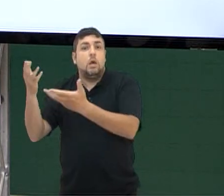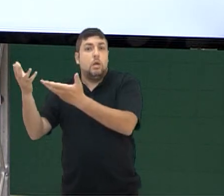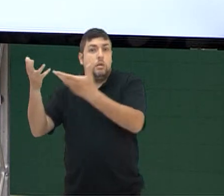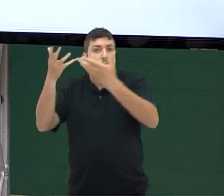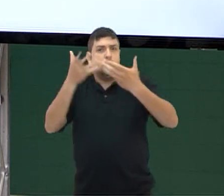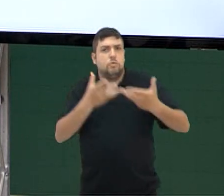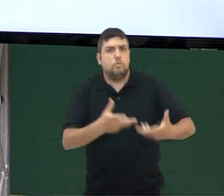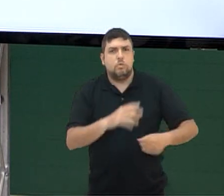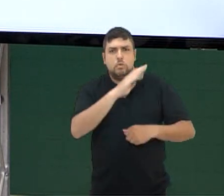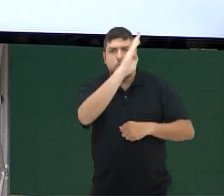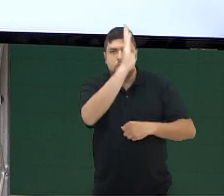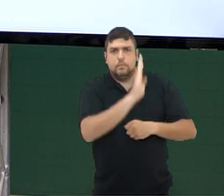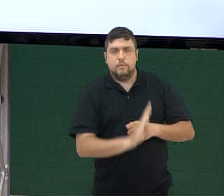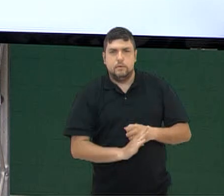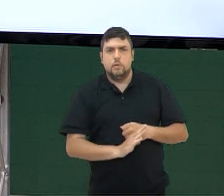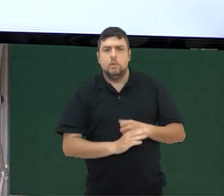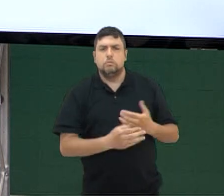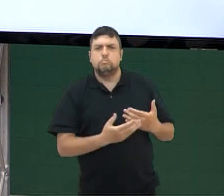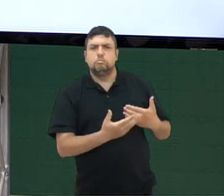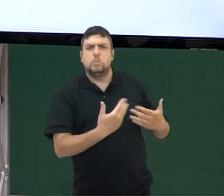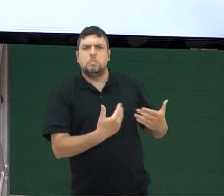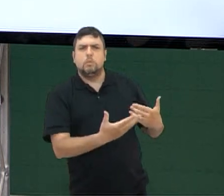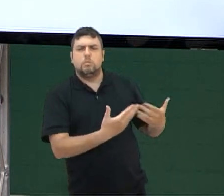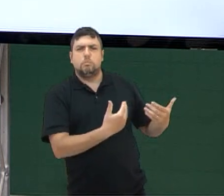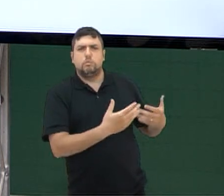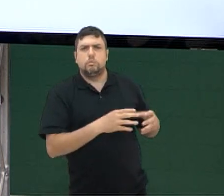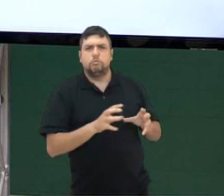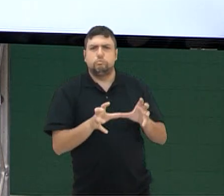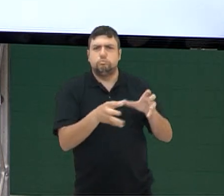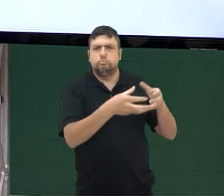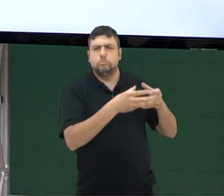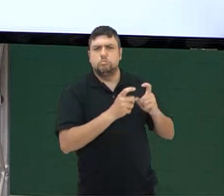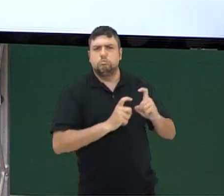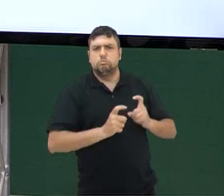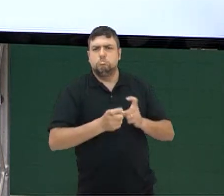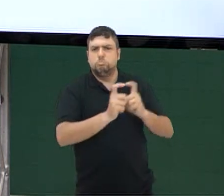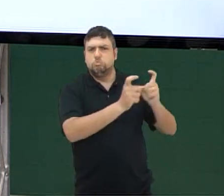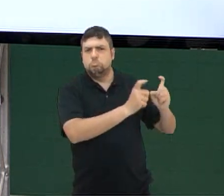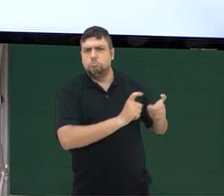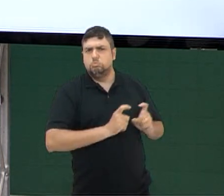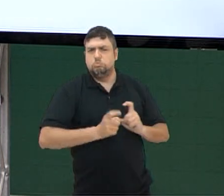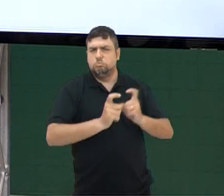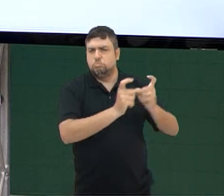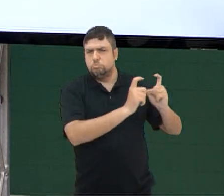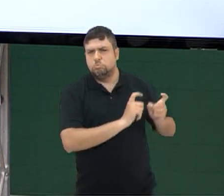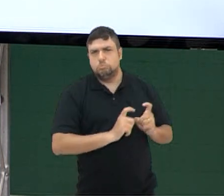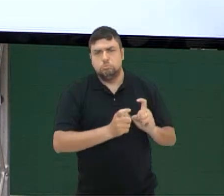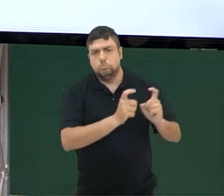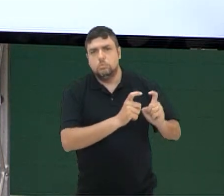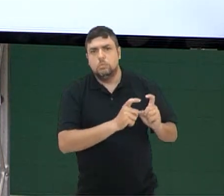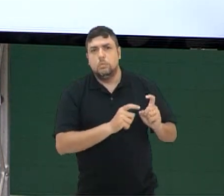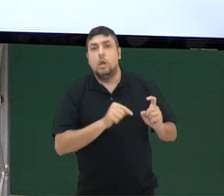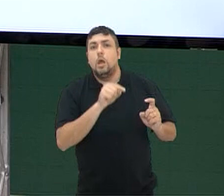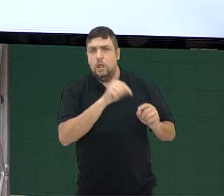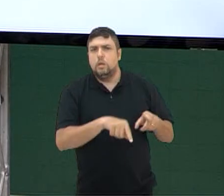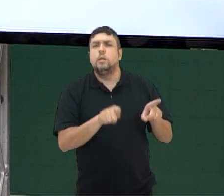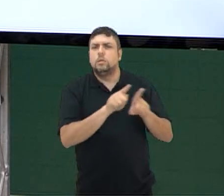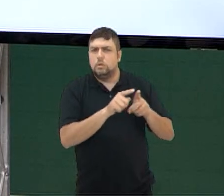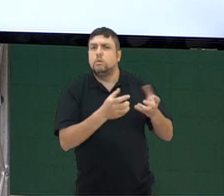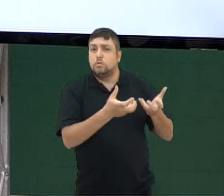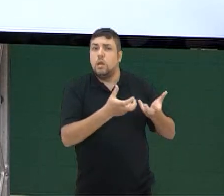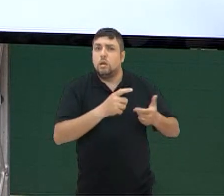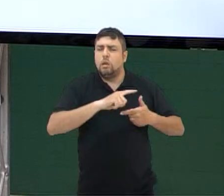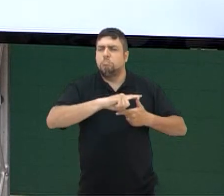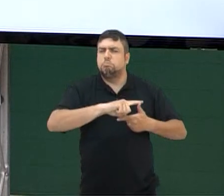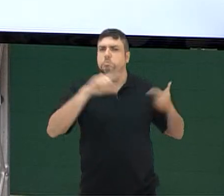os artistas brasileiros, e como eles também quiseram quebrar os conceitos, inovar na arte, e daí como